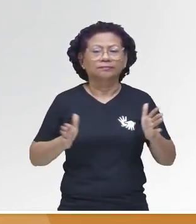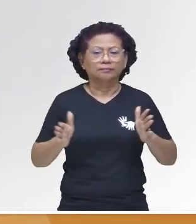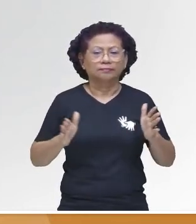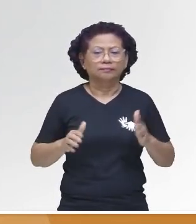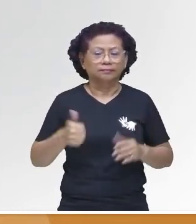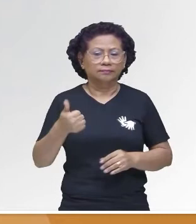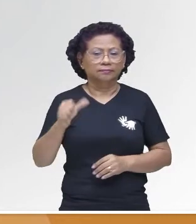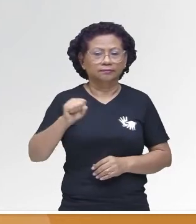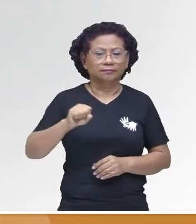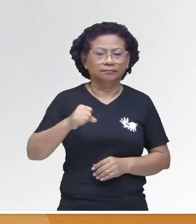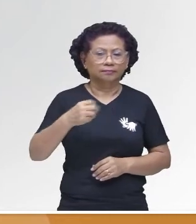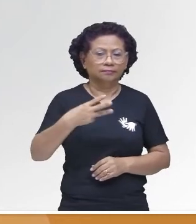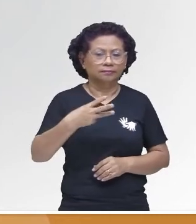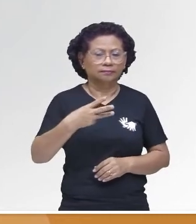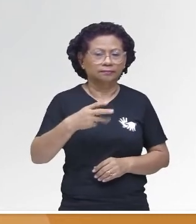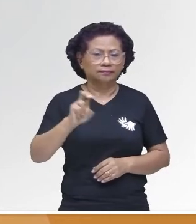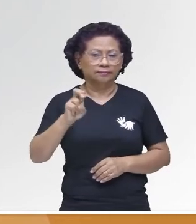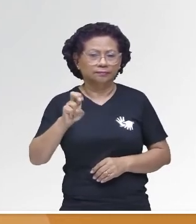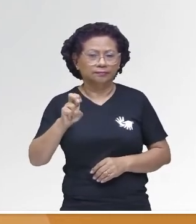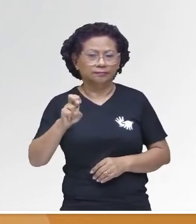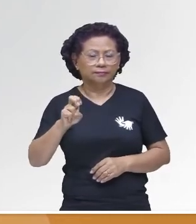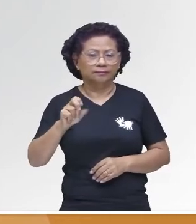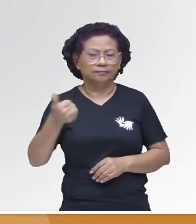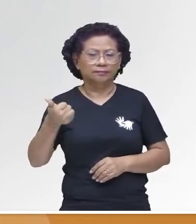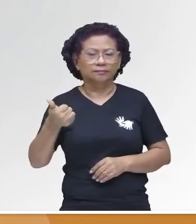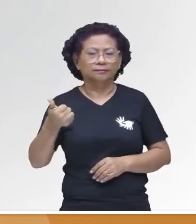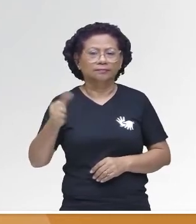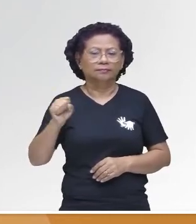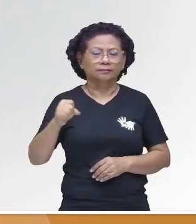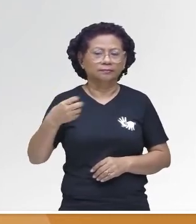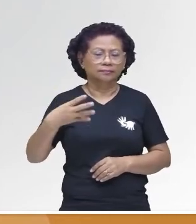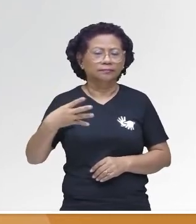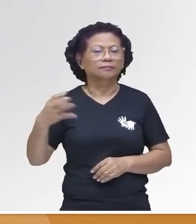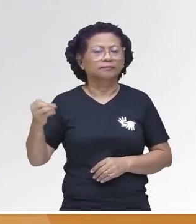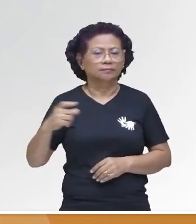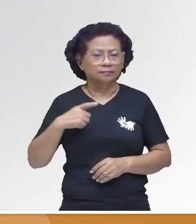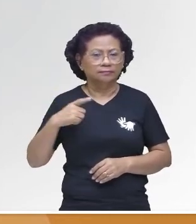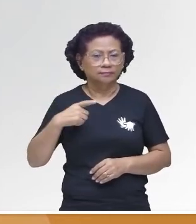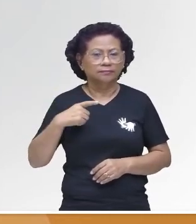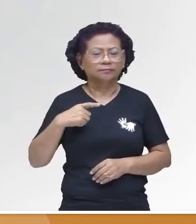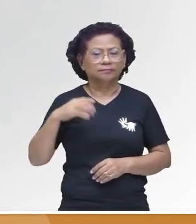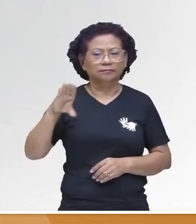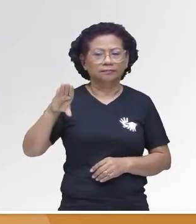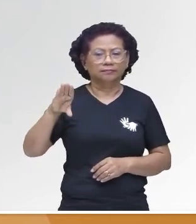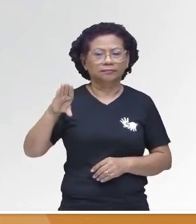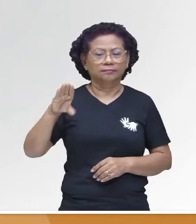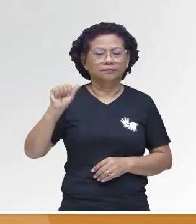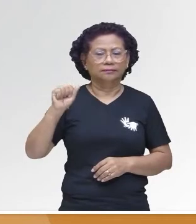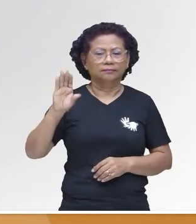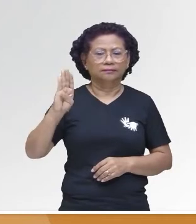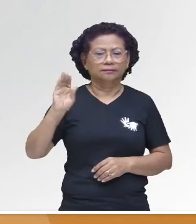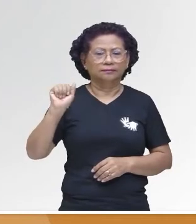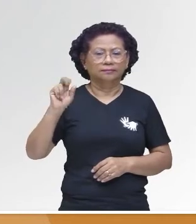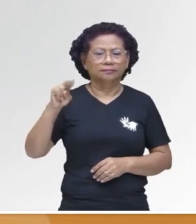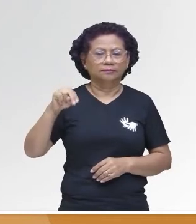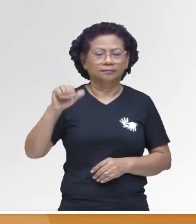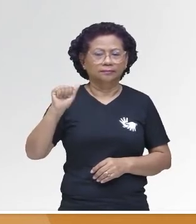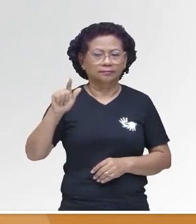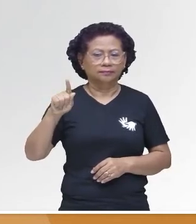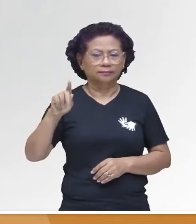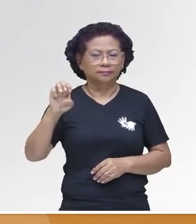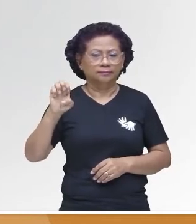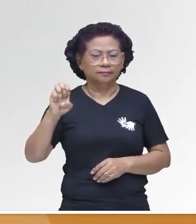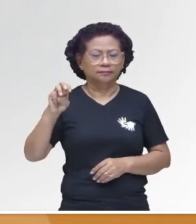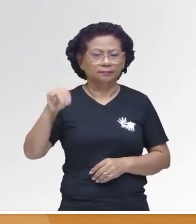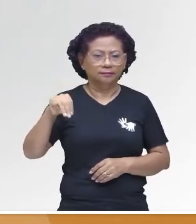algumas revoltas extremamente importantes. A cabanagem, que já falamos sobre ela, mas vamos falar mais um pouquinho hoje para relembrar,